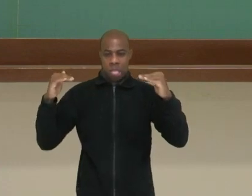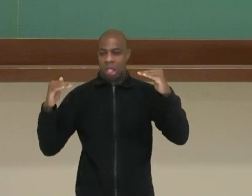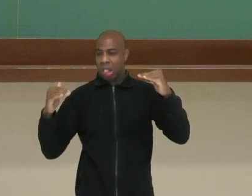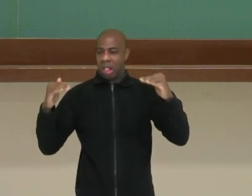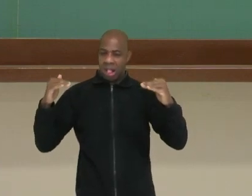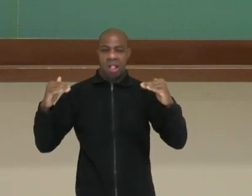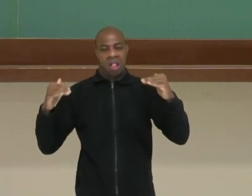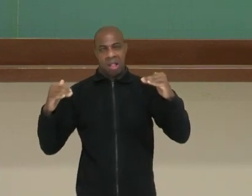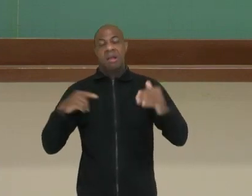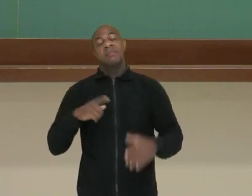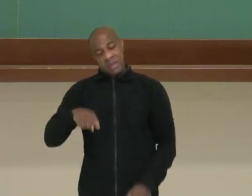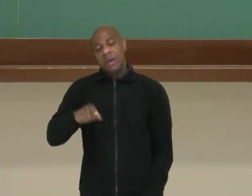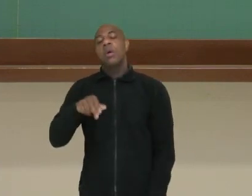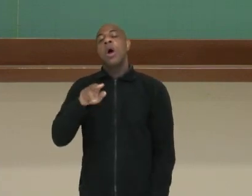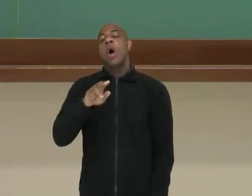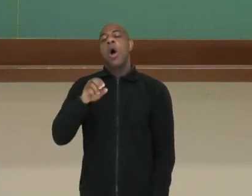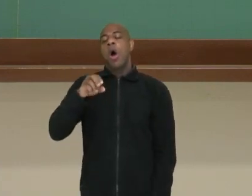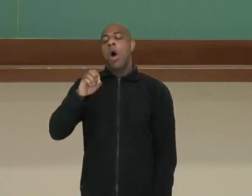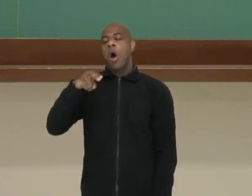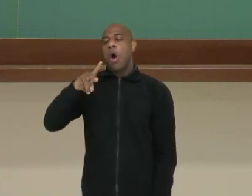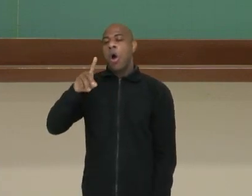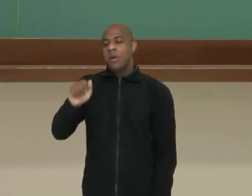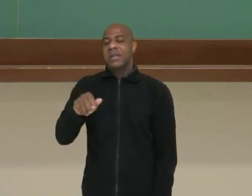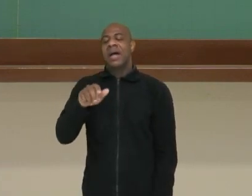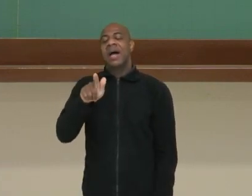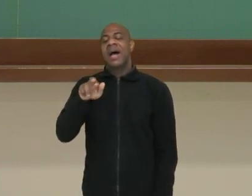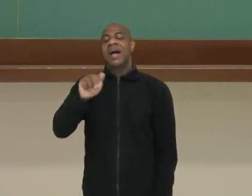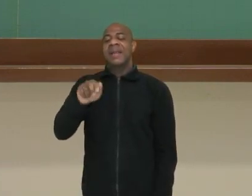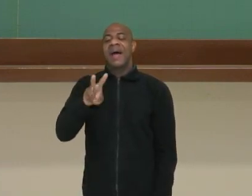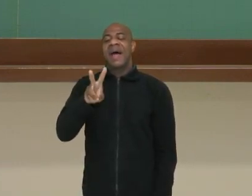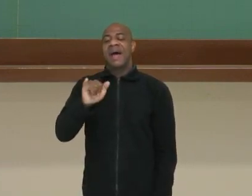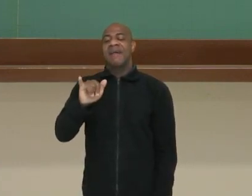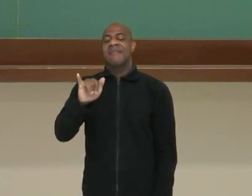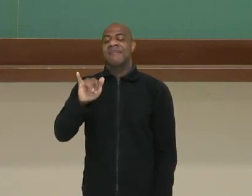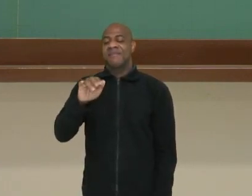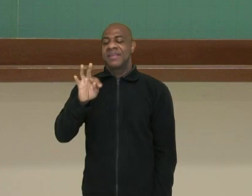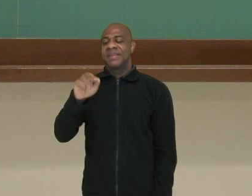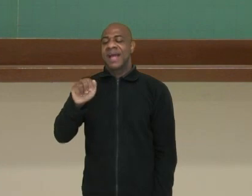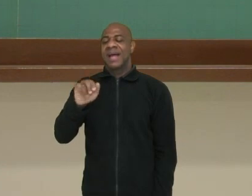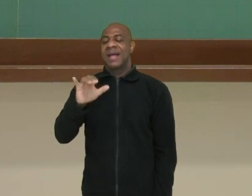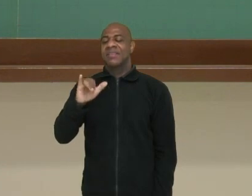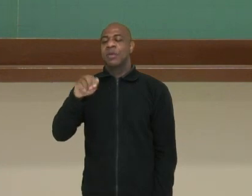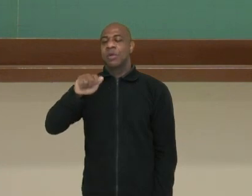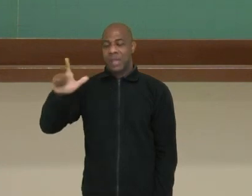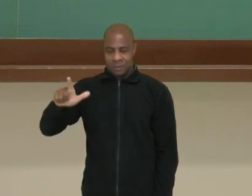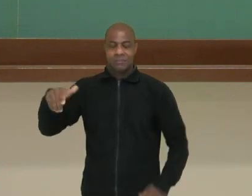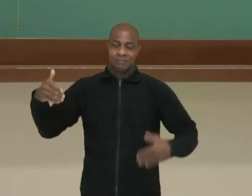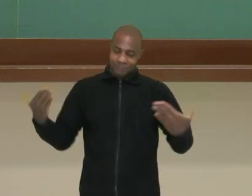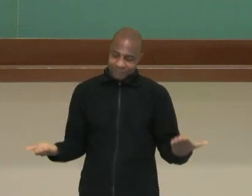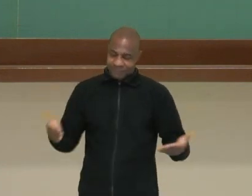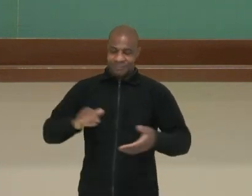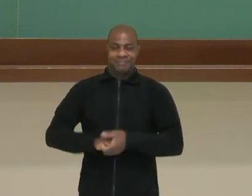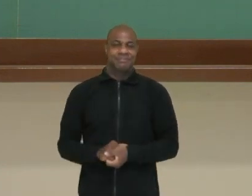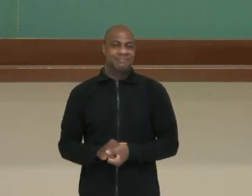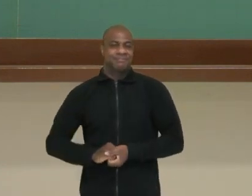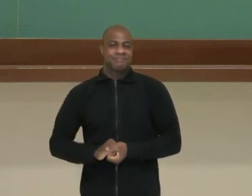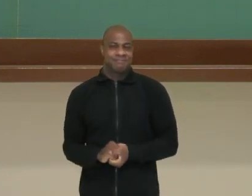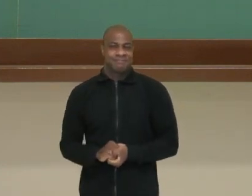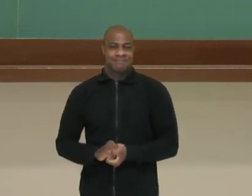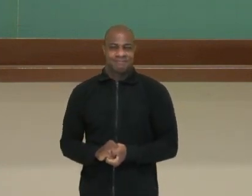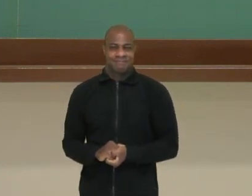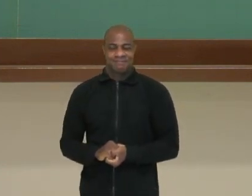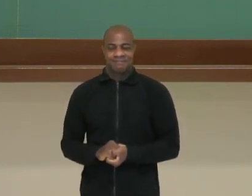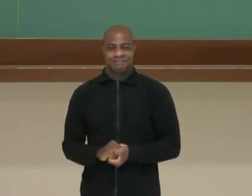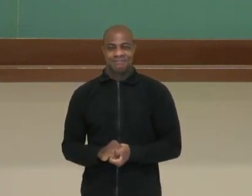chamando de ondas gravitacionais. Interessante, né? É uma teoria que nós estudamos na física, a teoria da relatividade